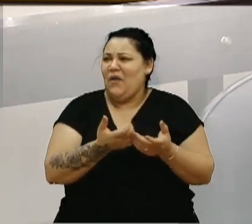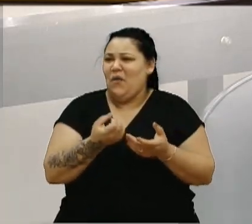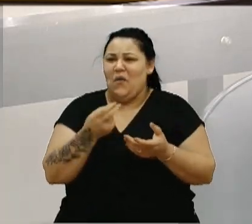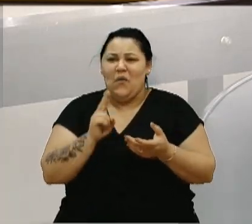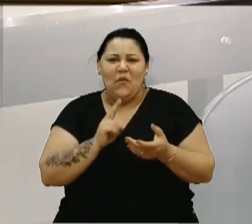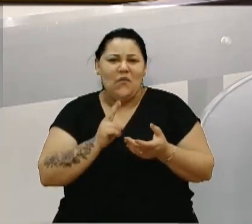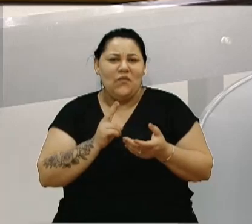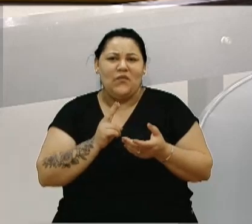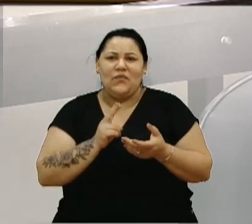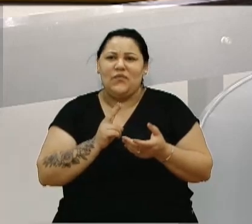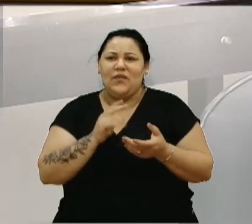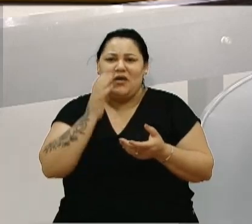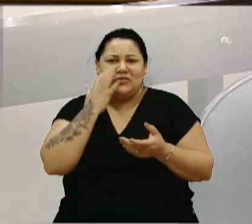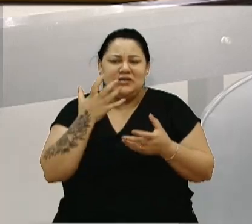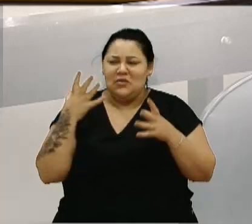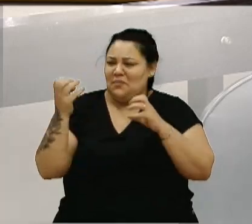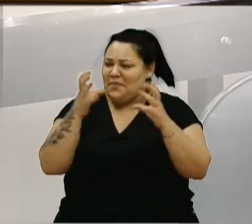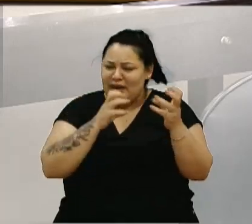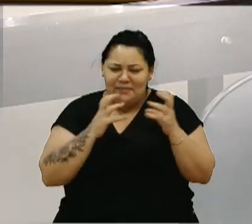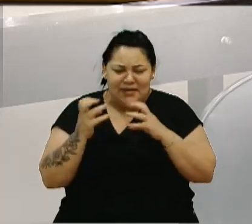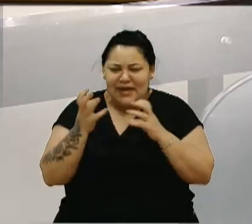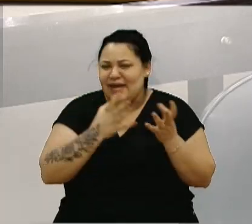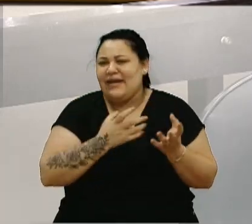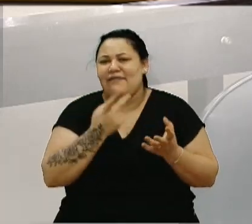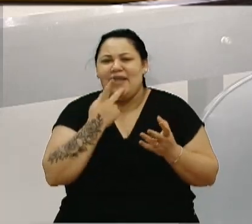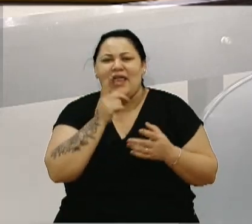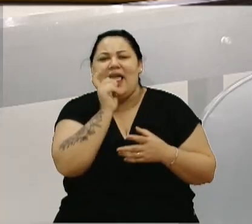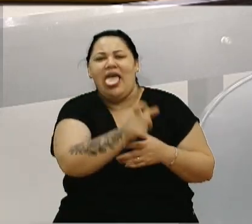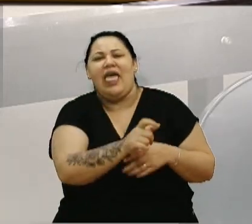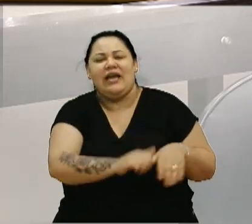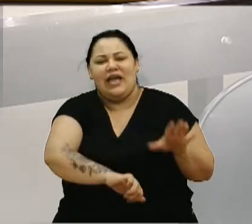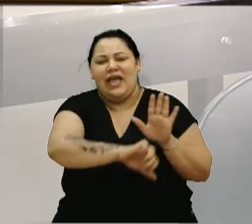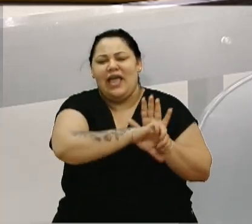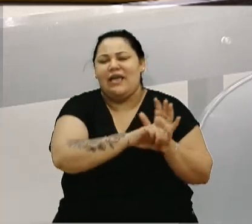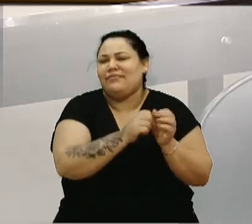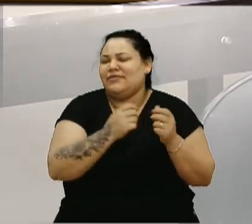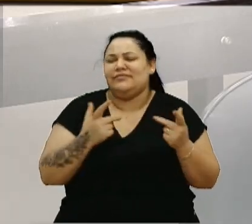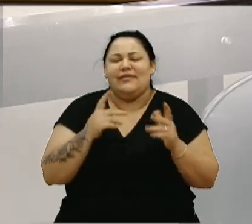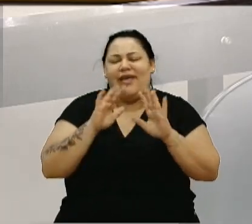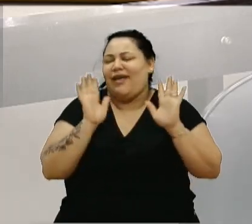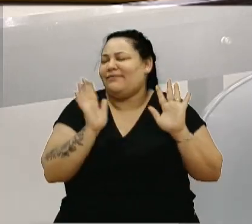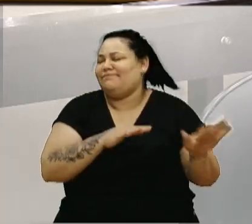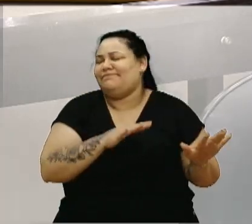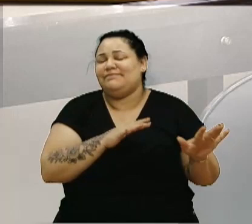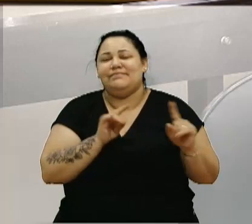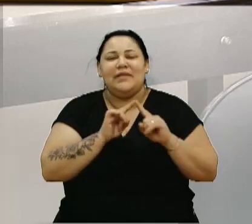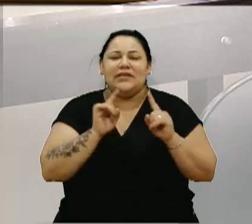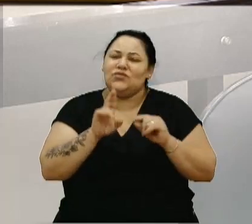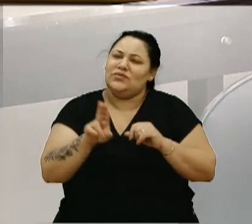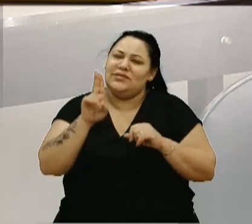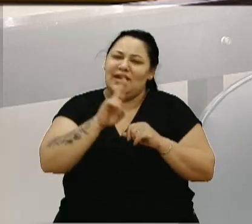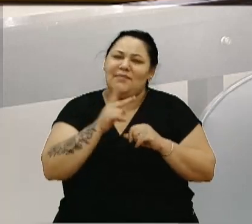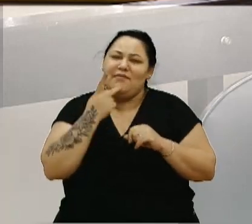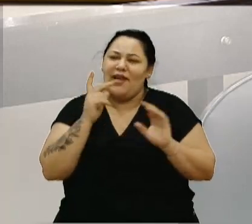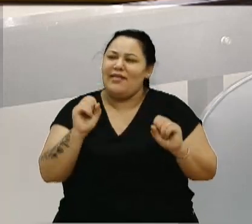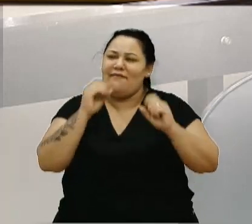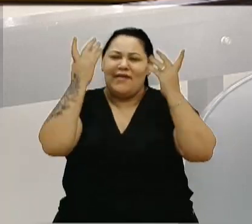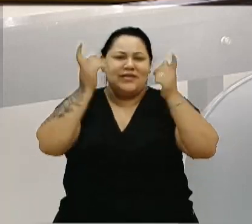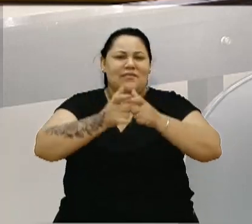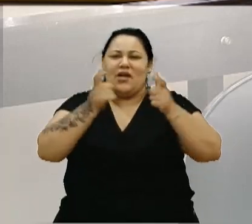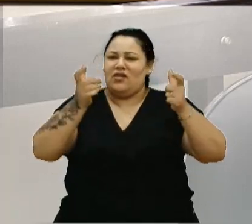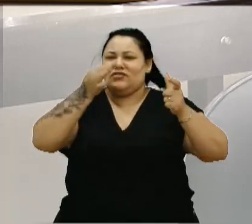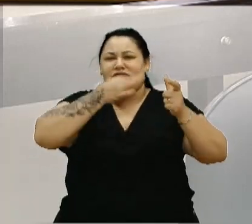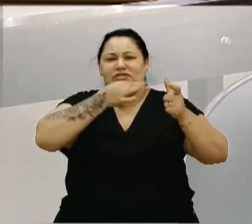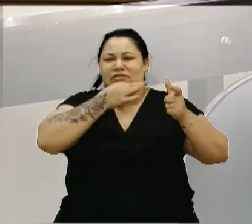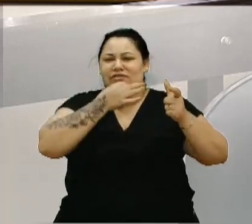do jogo. Agora, usar isso em época de eleição para desqualificar a nossa festa maior, gente, hoje eu tive